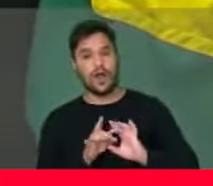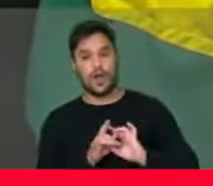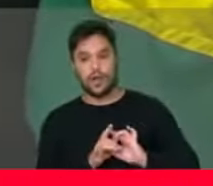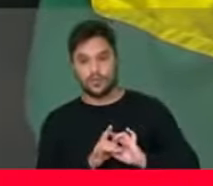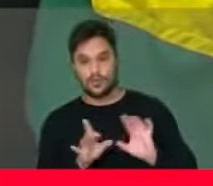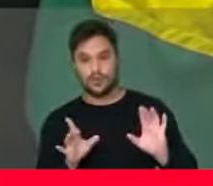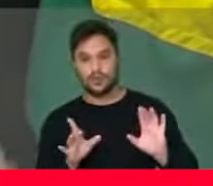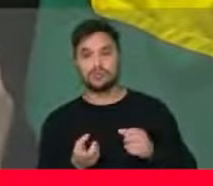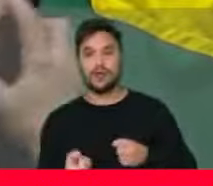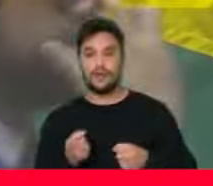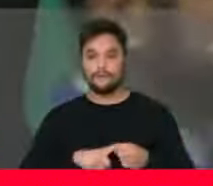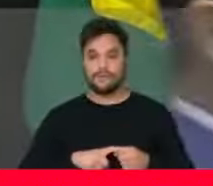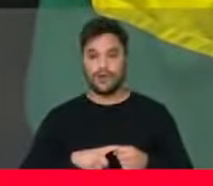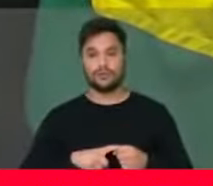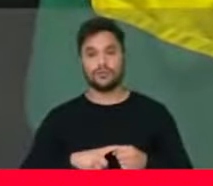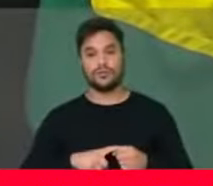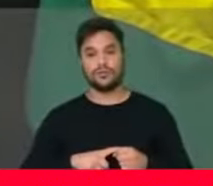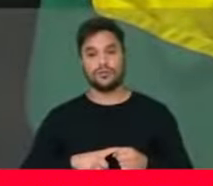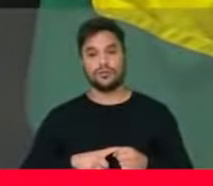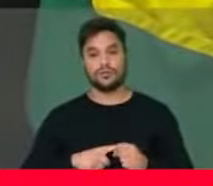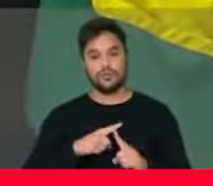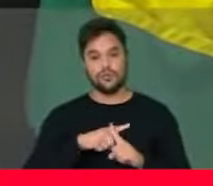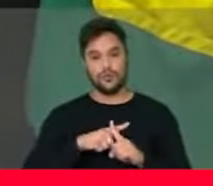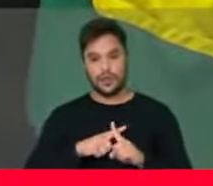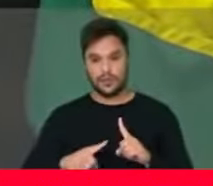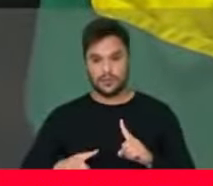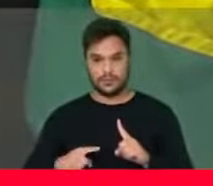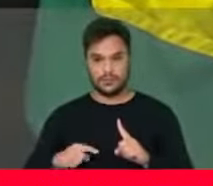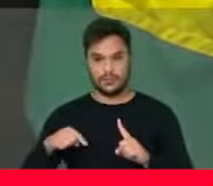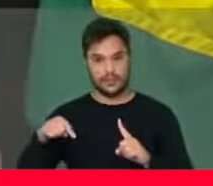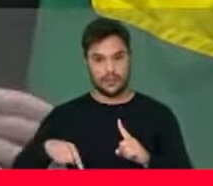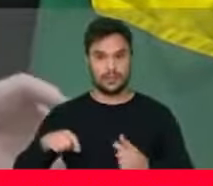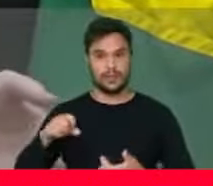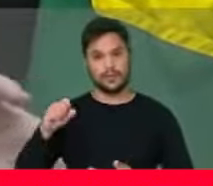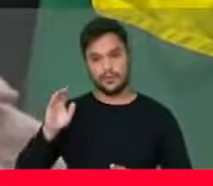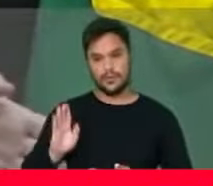autorizou a volta do X no Brasil.